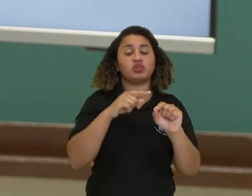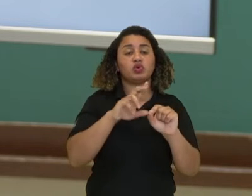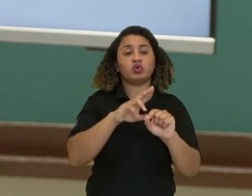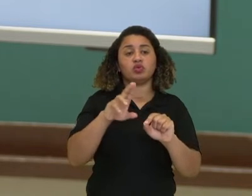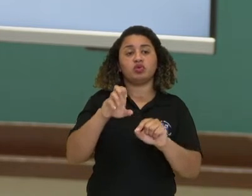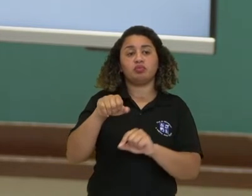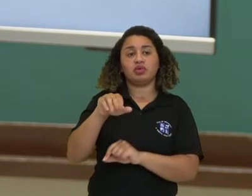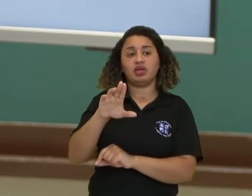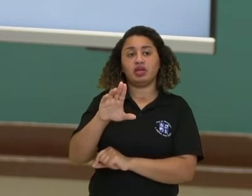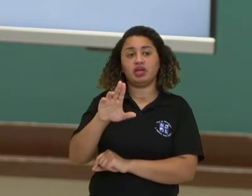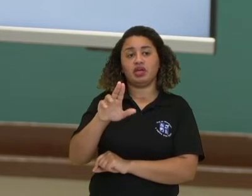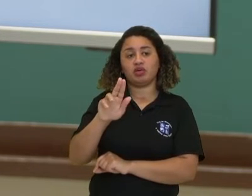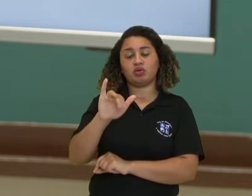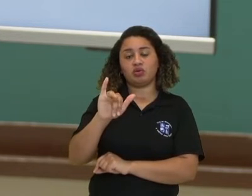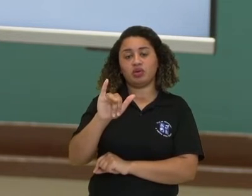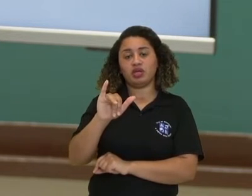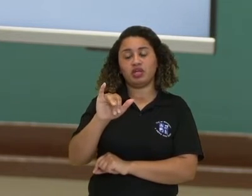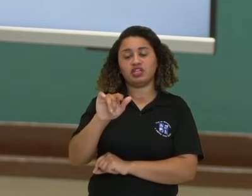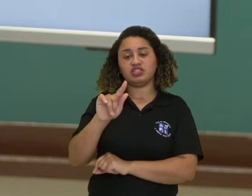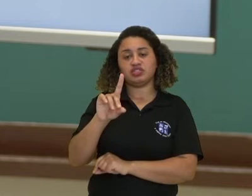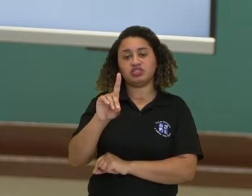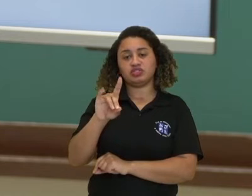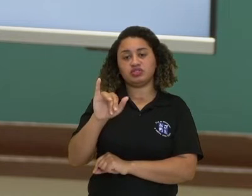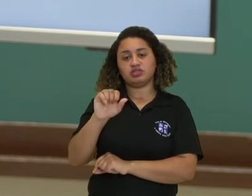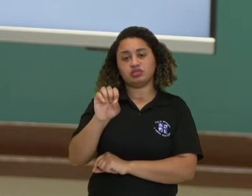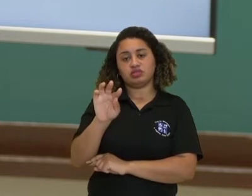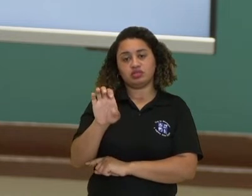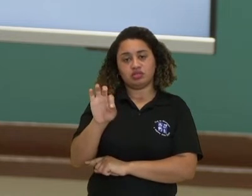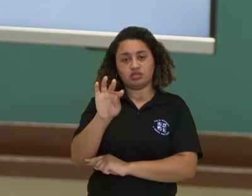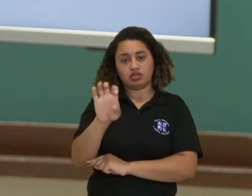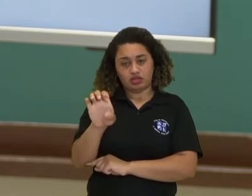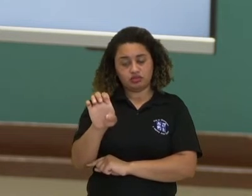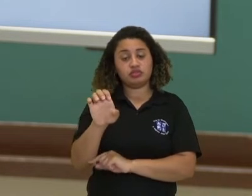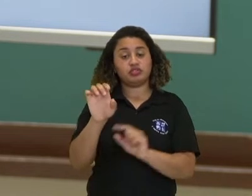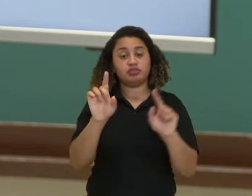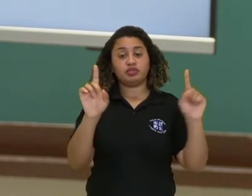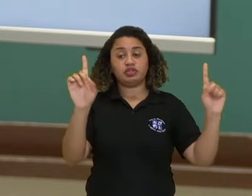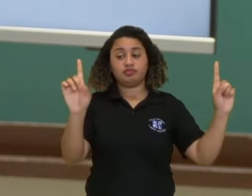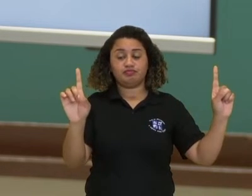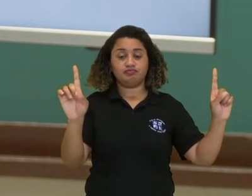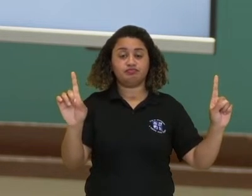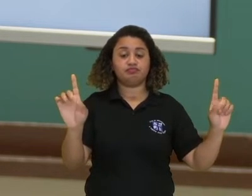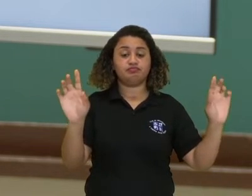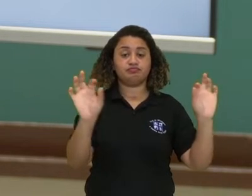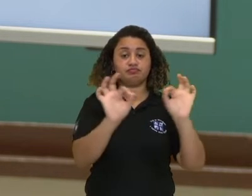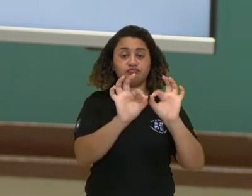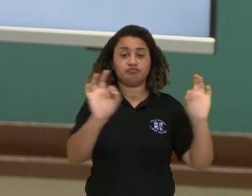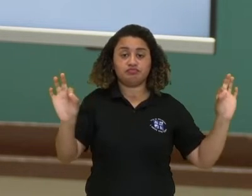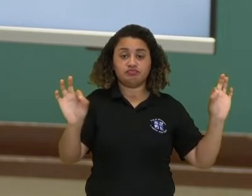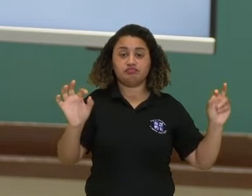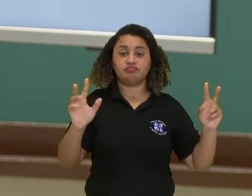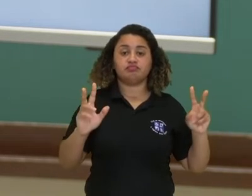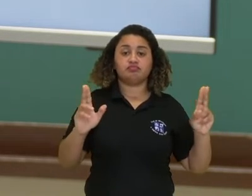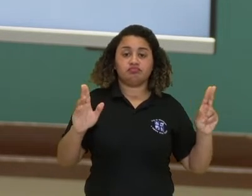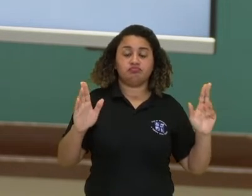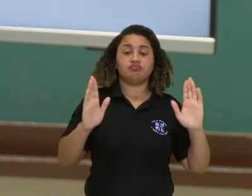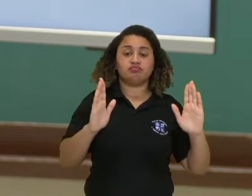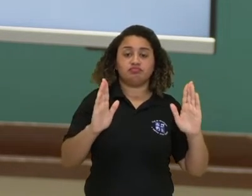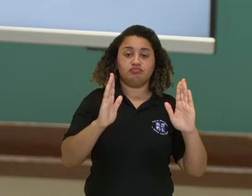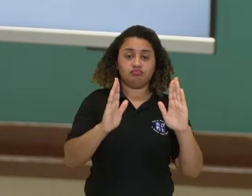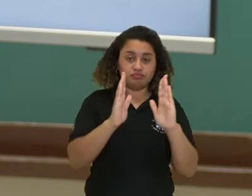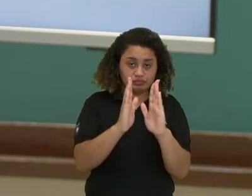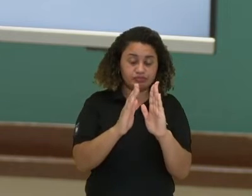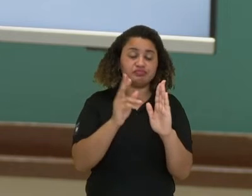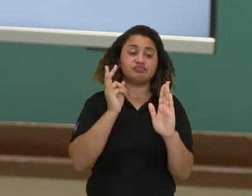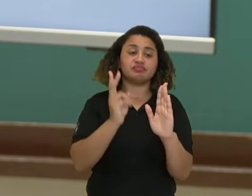chamados equidistantes, o segundo com o penúltimo também estão à mesma distância. Ele sempre será